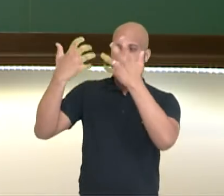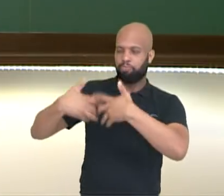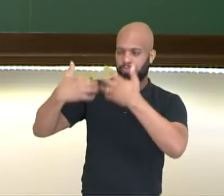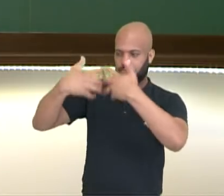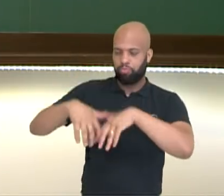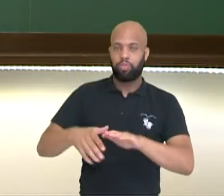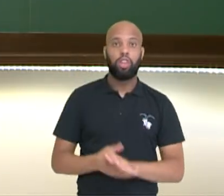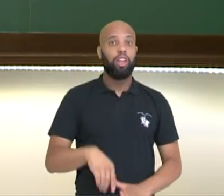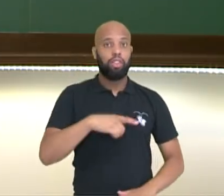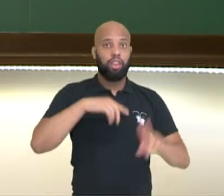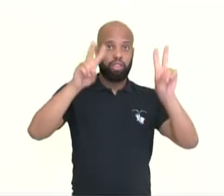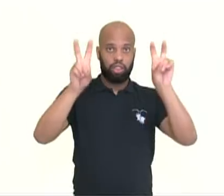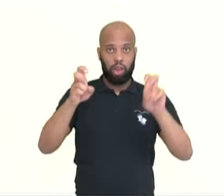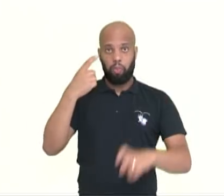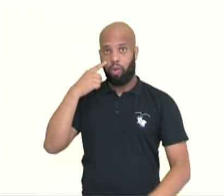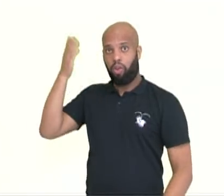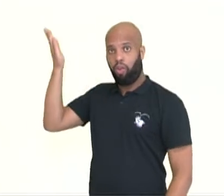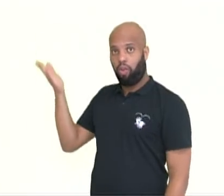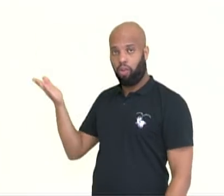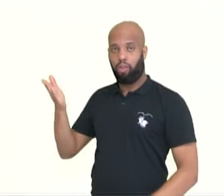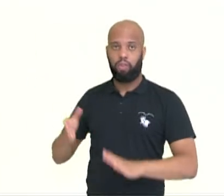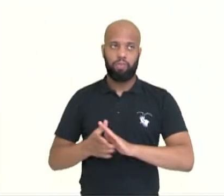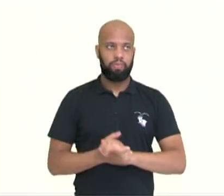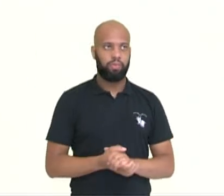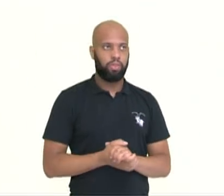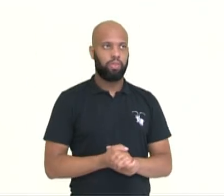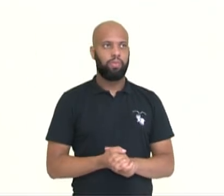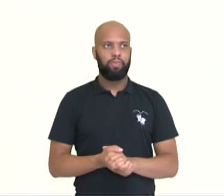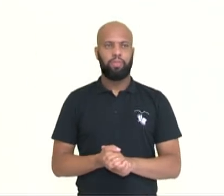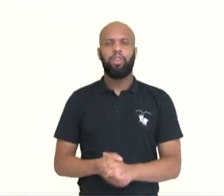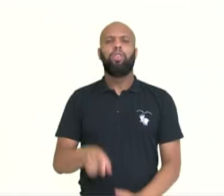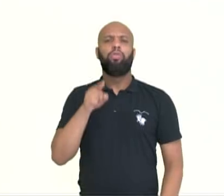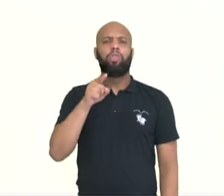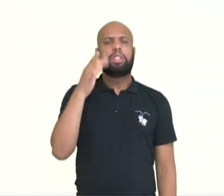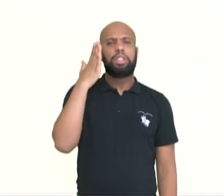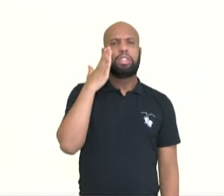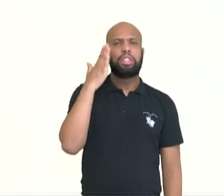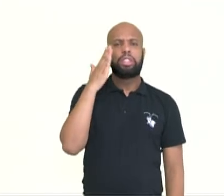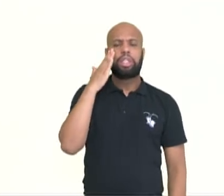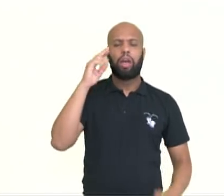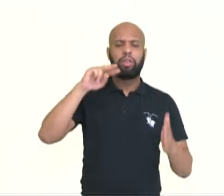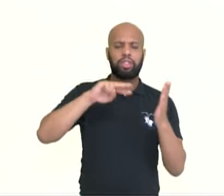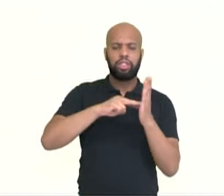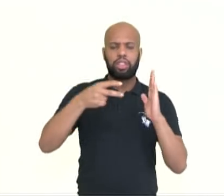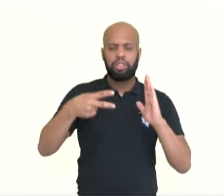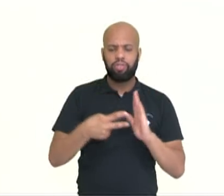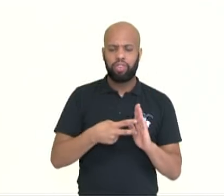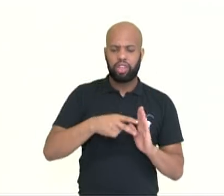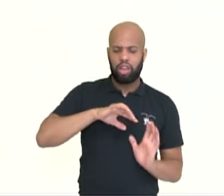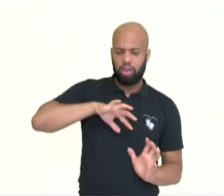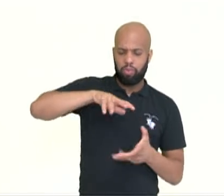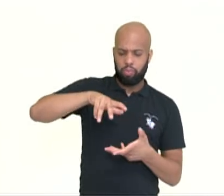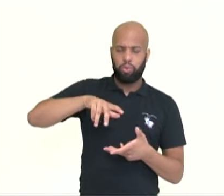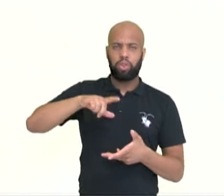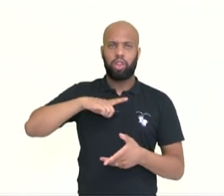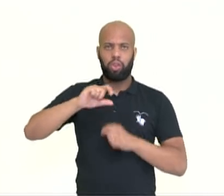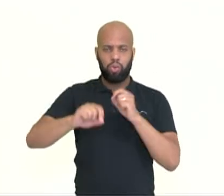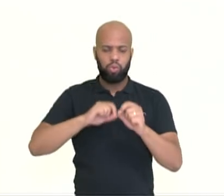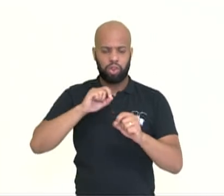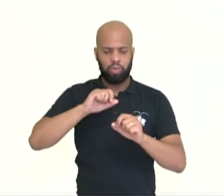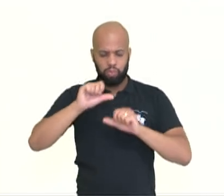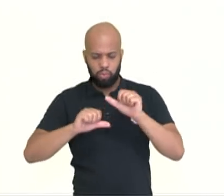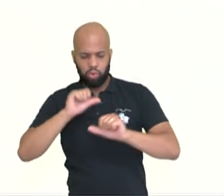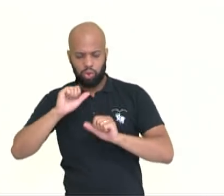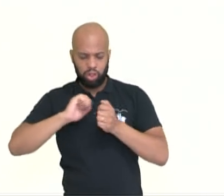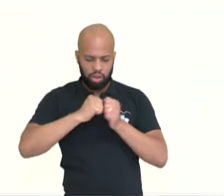alguns temas que estão aparecendo aqui na tela para você, ó. Vocês sabem o que significa dizer que o mundo passou a se configurar de acordo